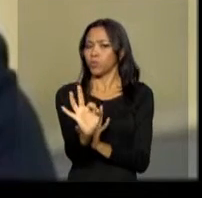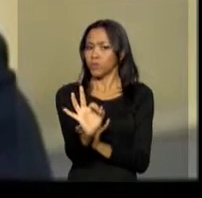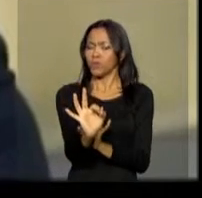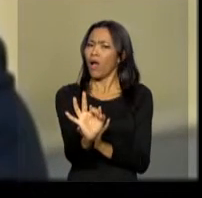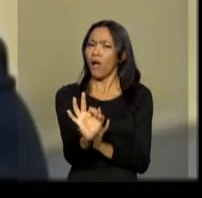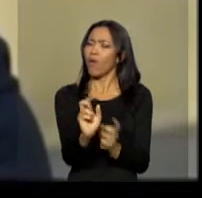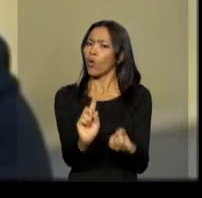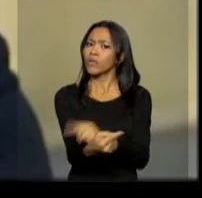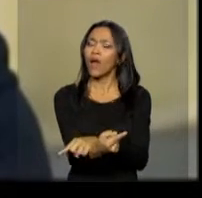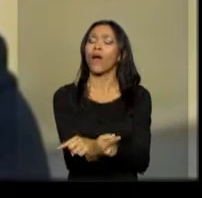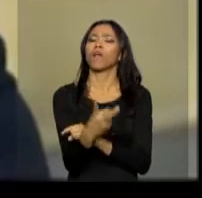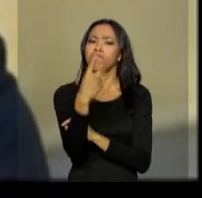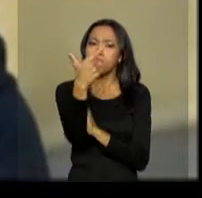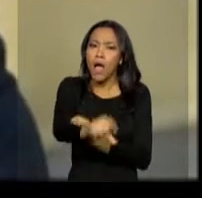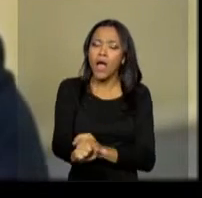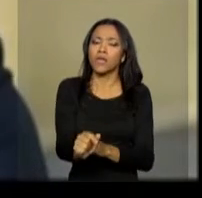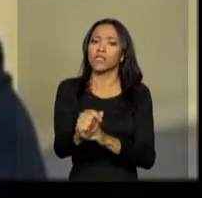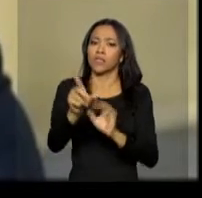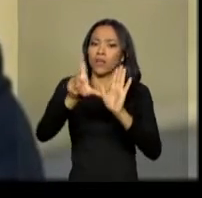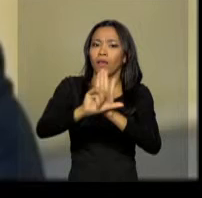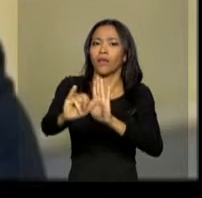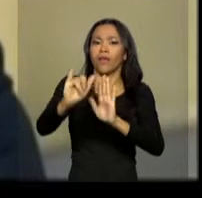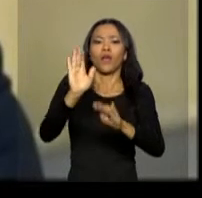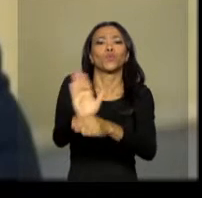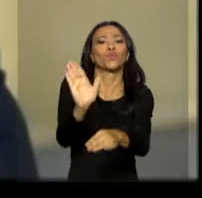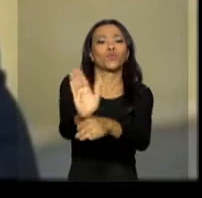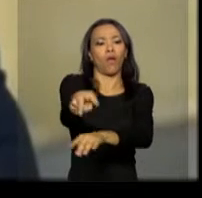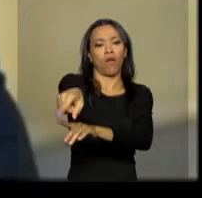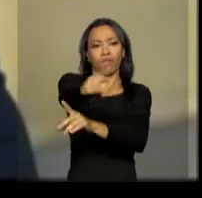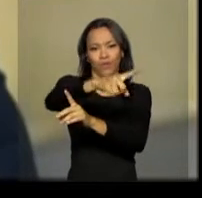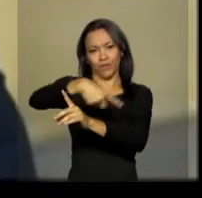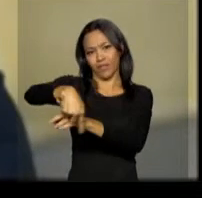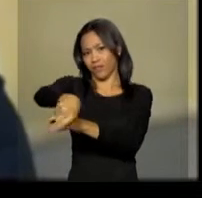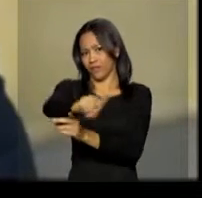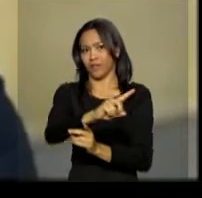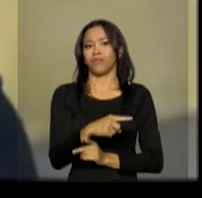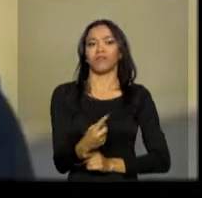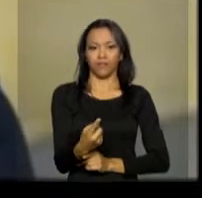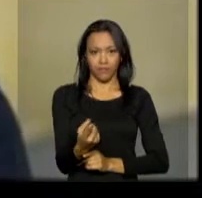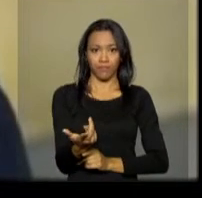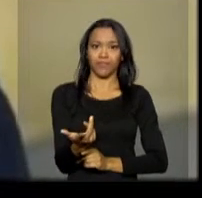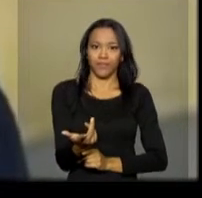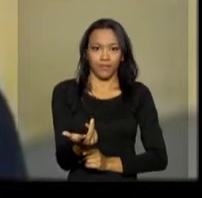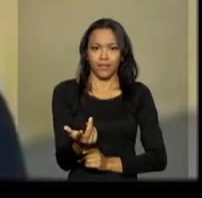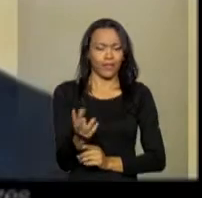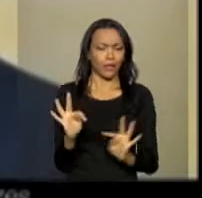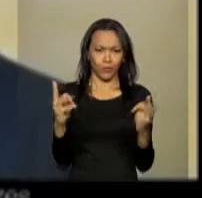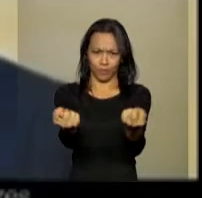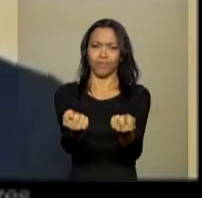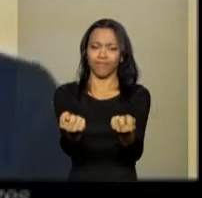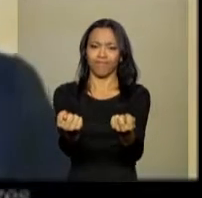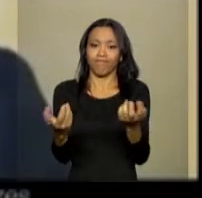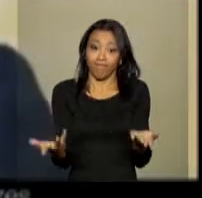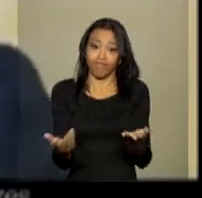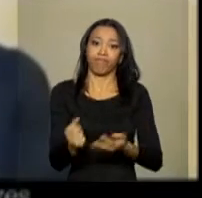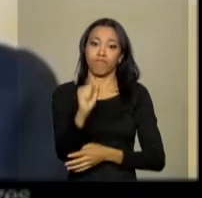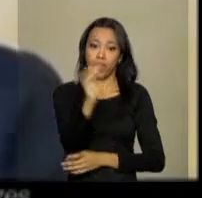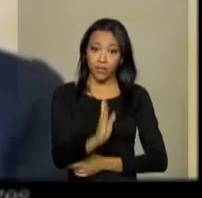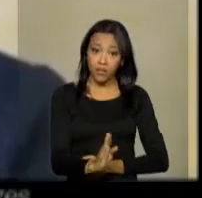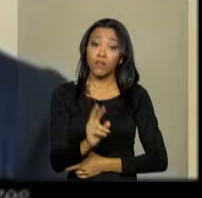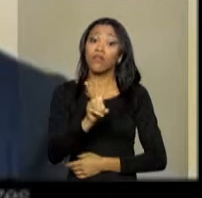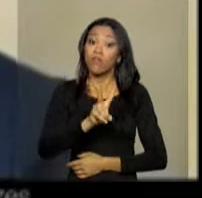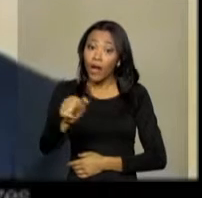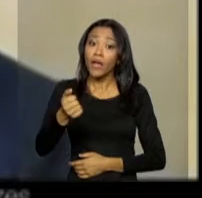elas vão se ampliar ainda mais, beneficiando a todos vocês, sem exceção. O Brasil